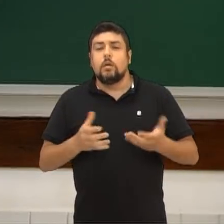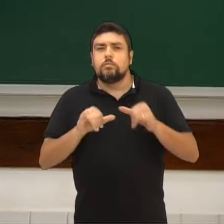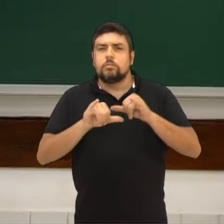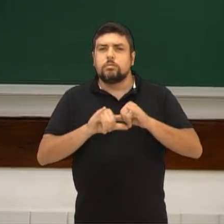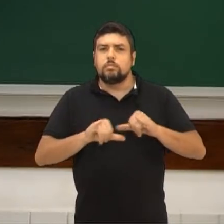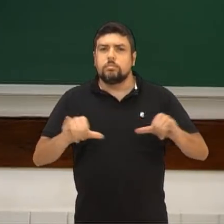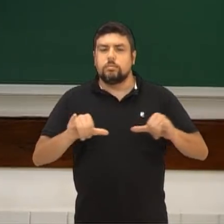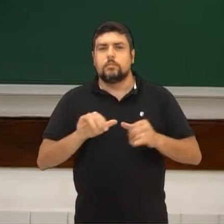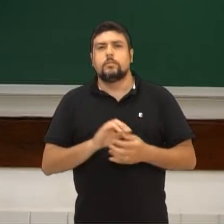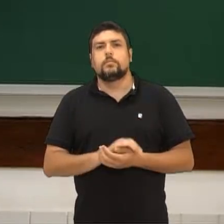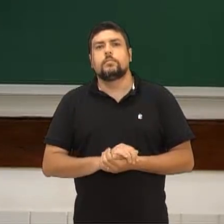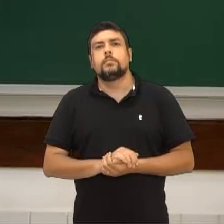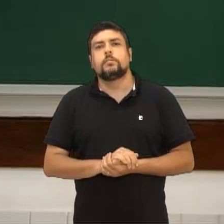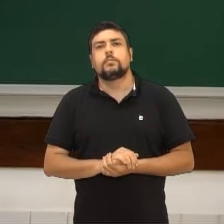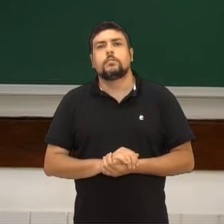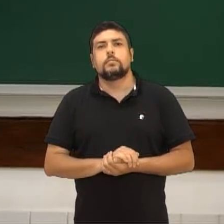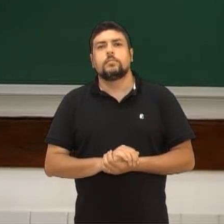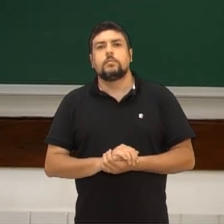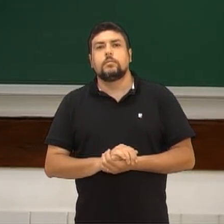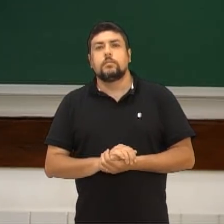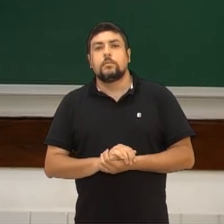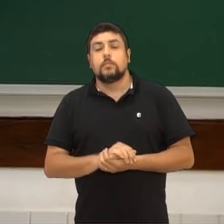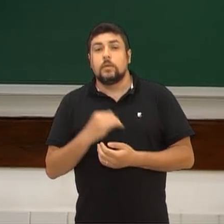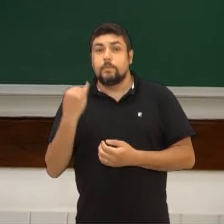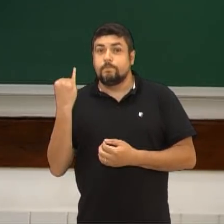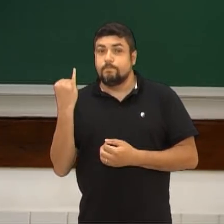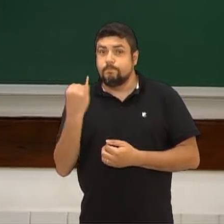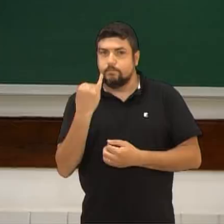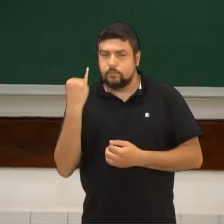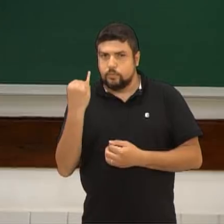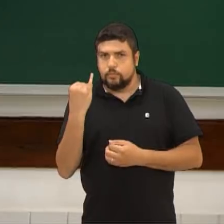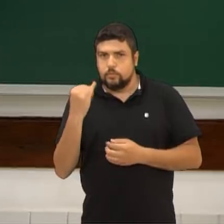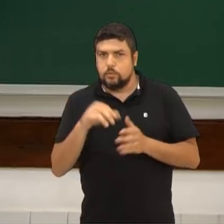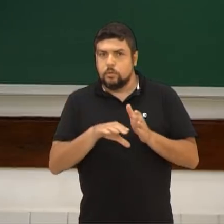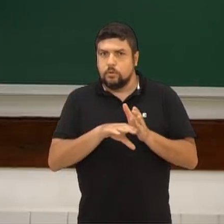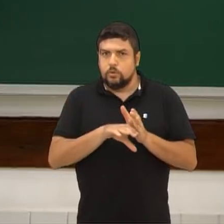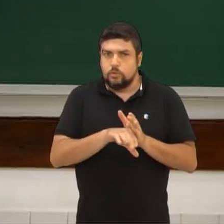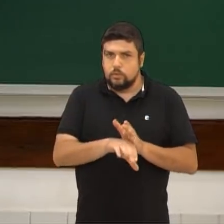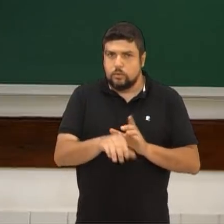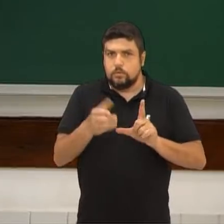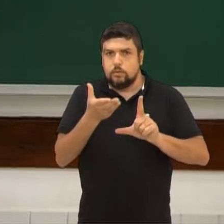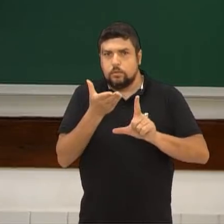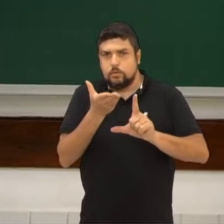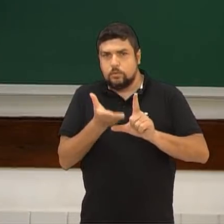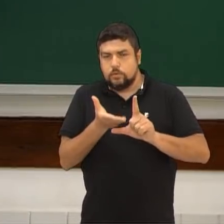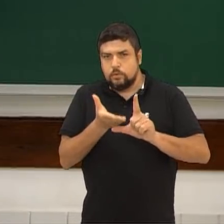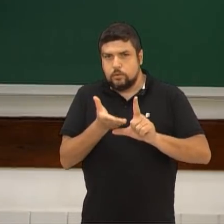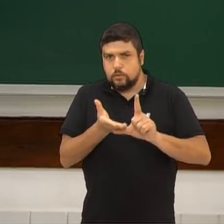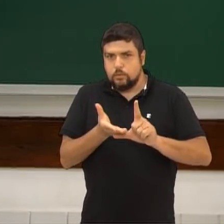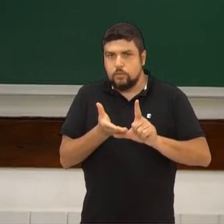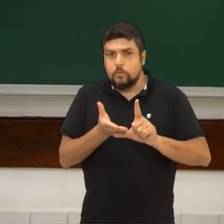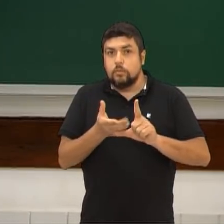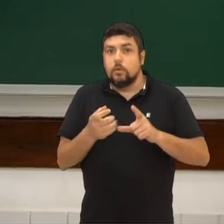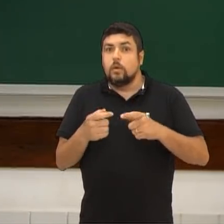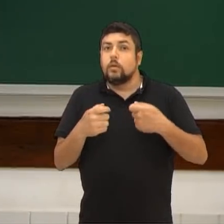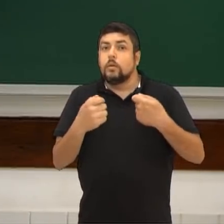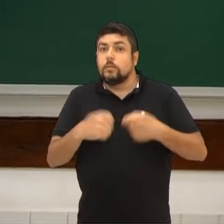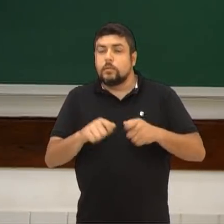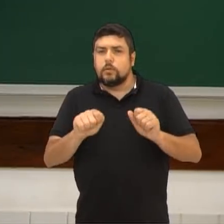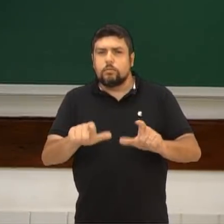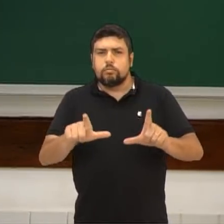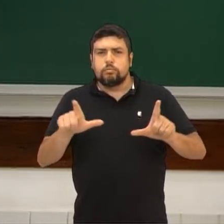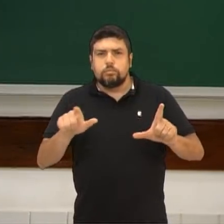iniciarmos a aula. O aviso importante, não esqueçam de realizar as atividades que estão disponíveis